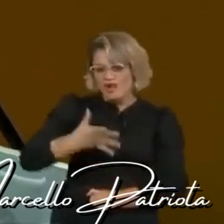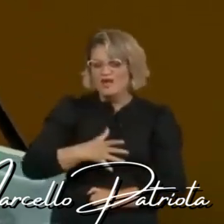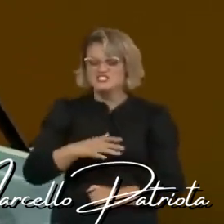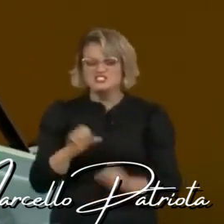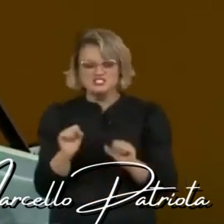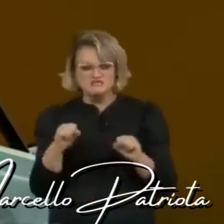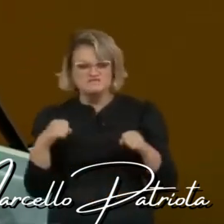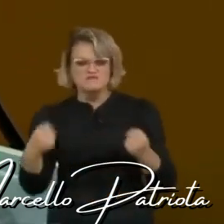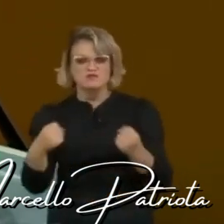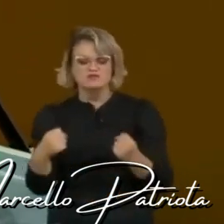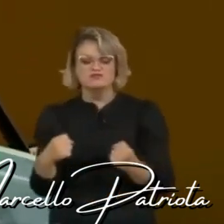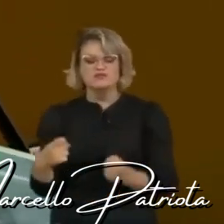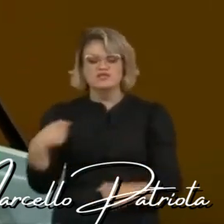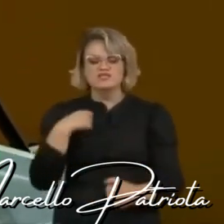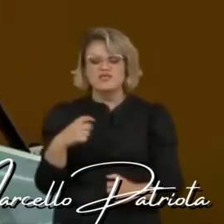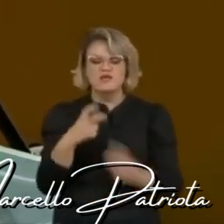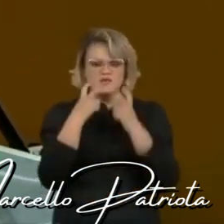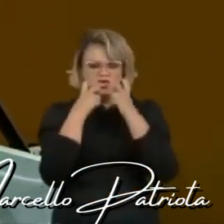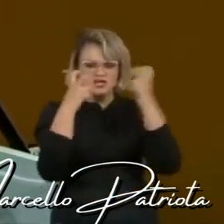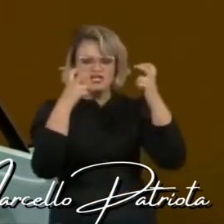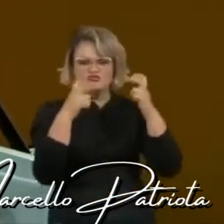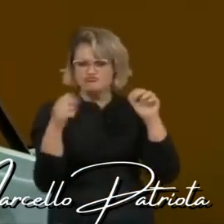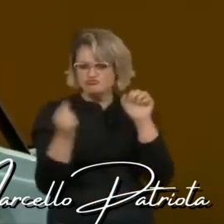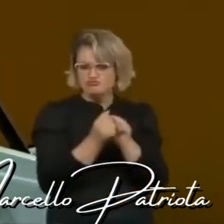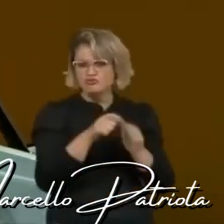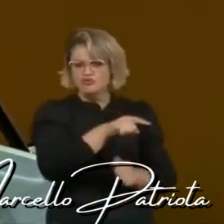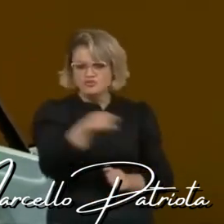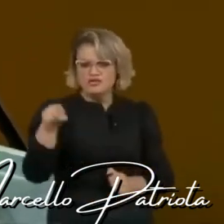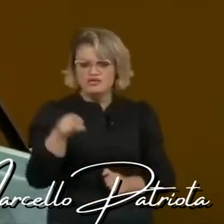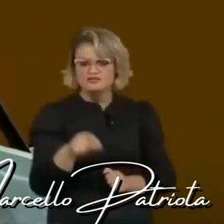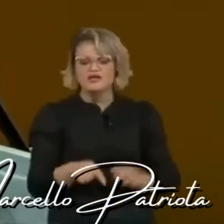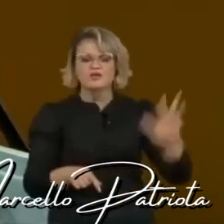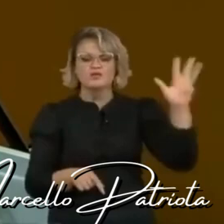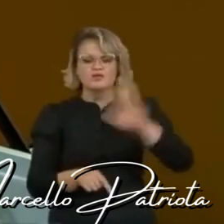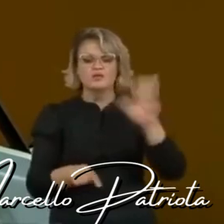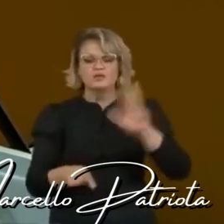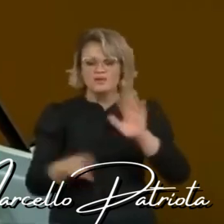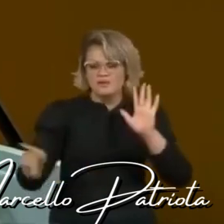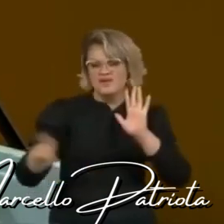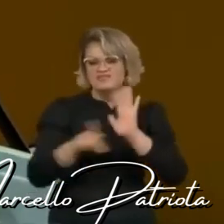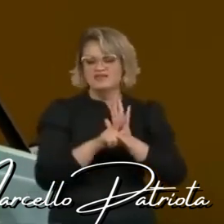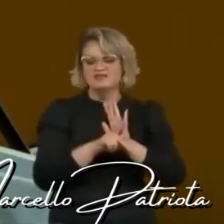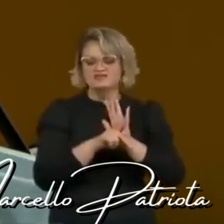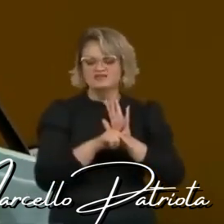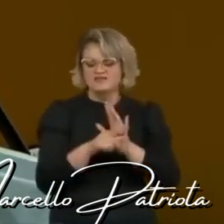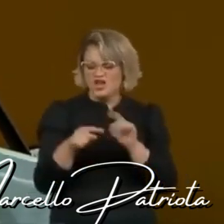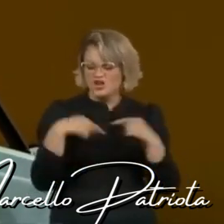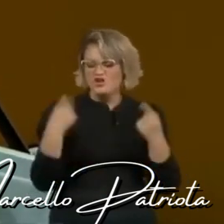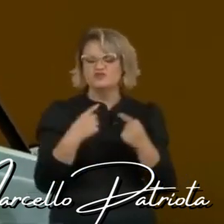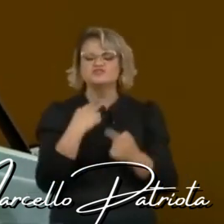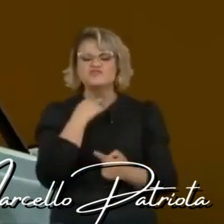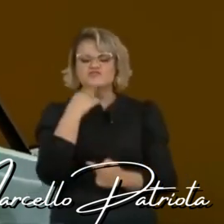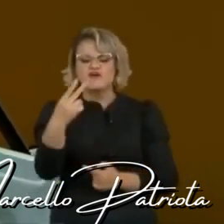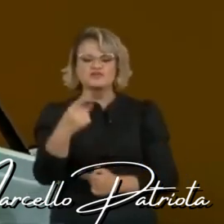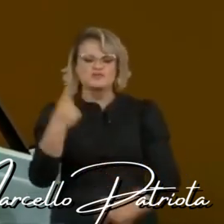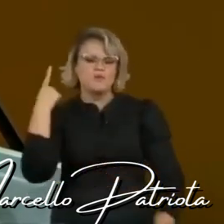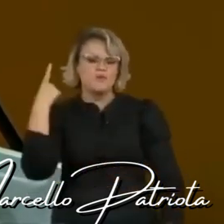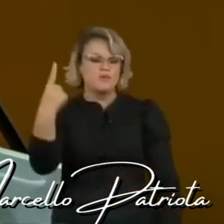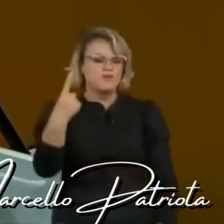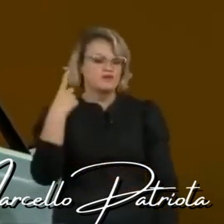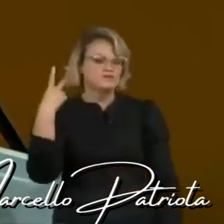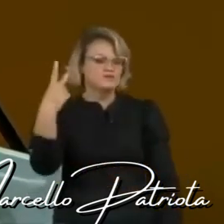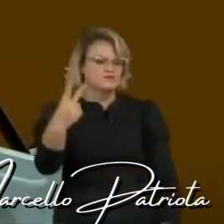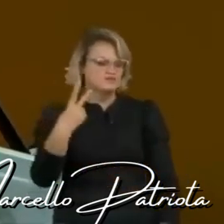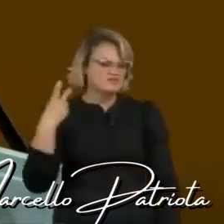brio. E eu grito junto a vocês: Lula é nossa voz e vez. Dou-lhe uma,